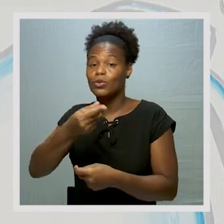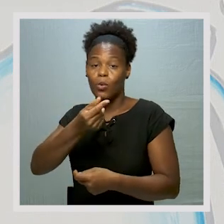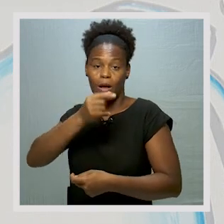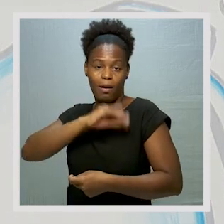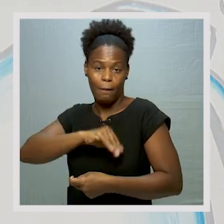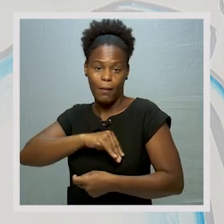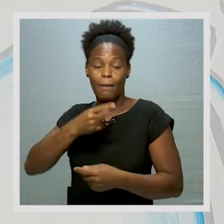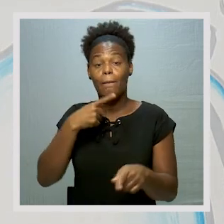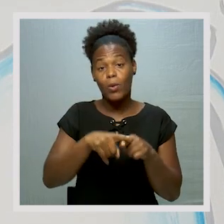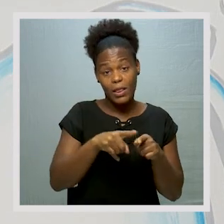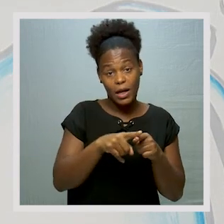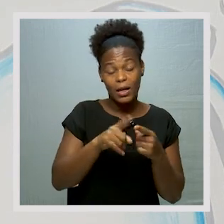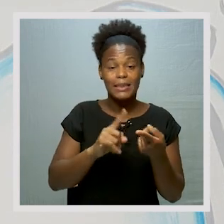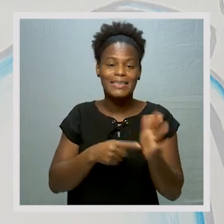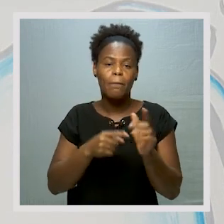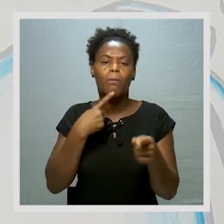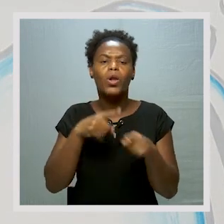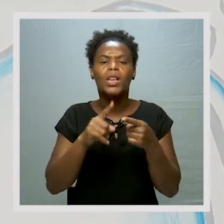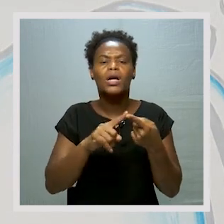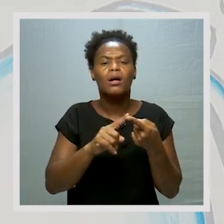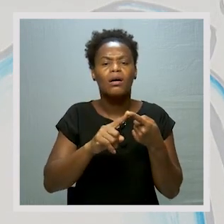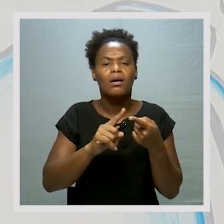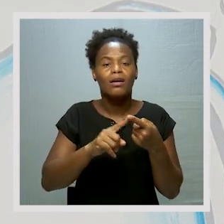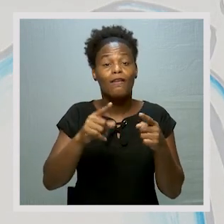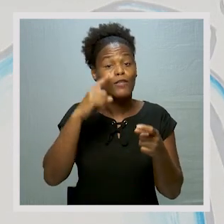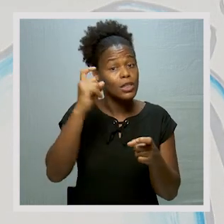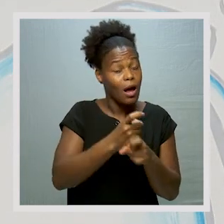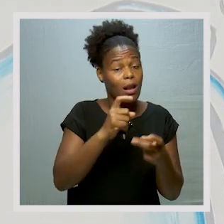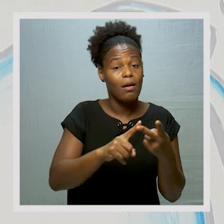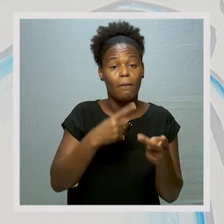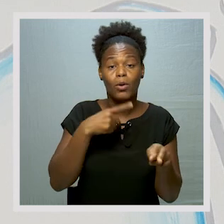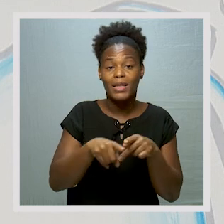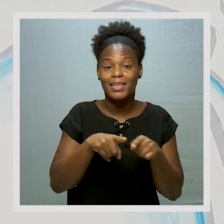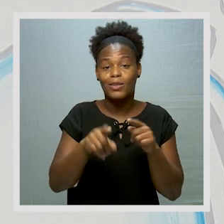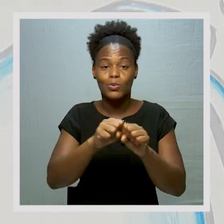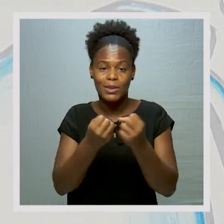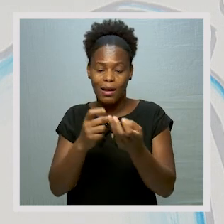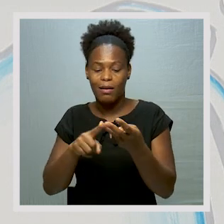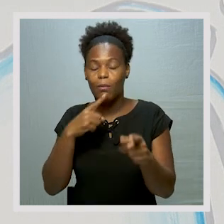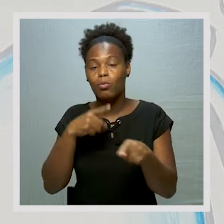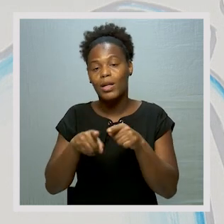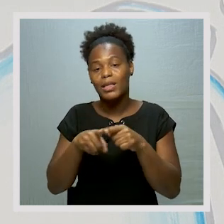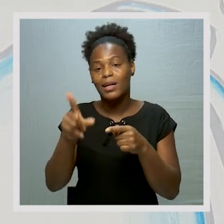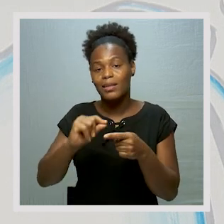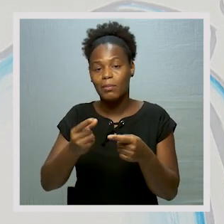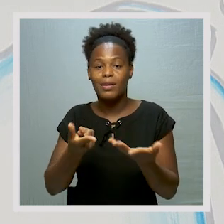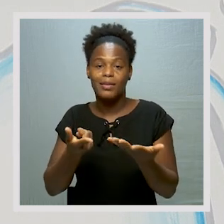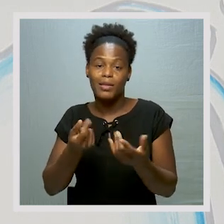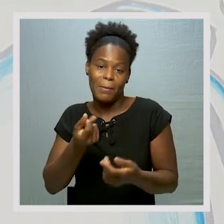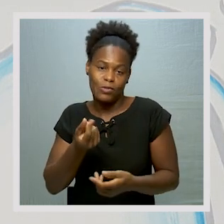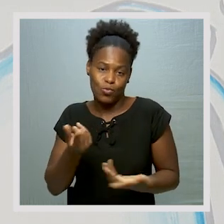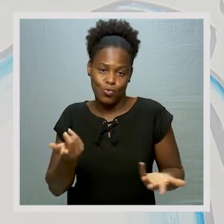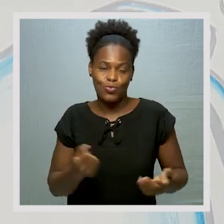rendimento através de políticas, nomeadamente a política fiscal, a política social e a política